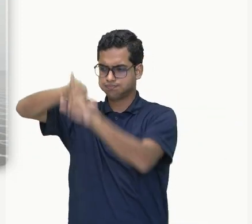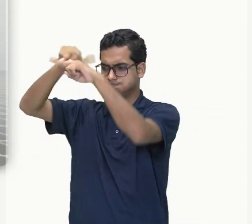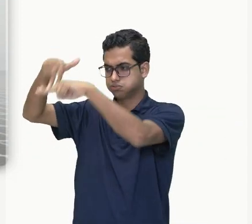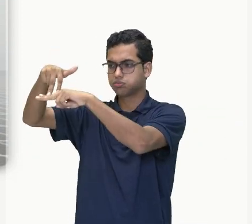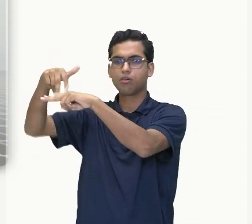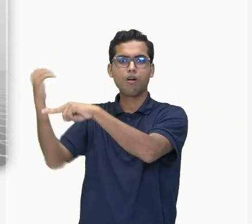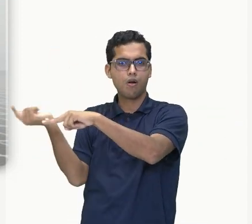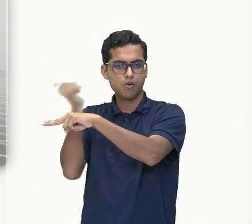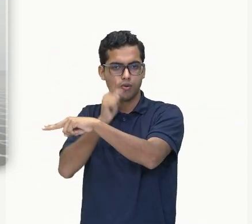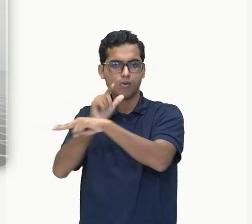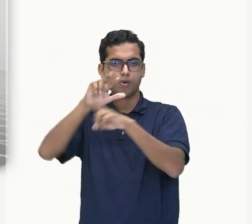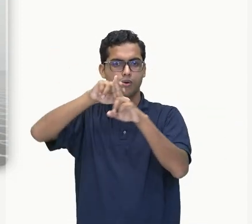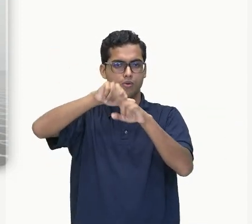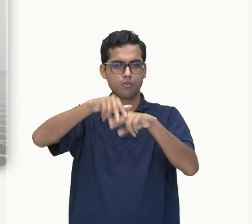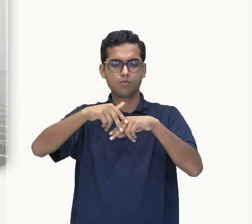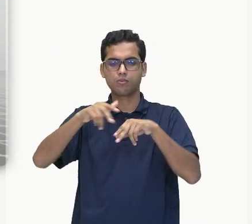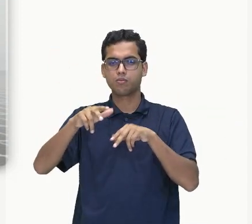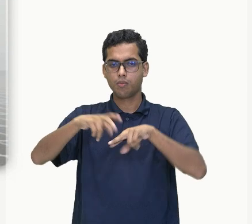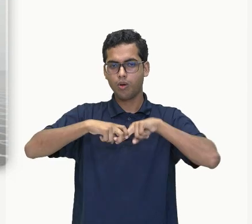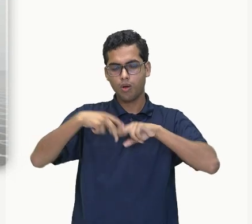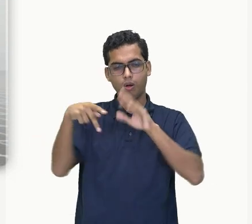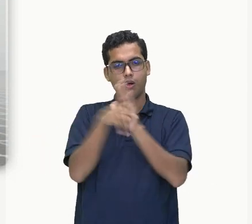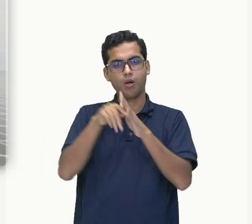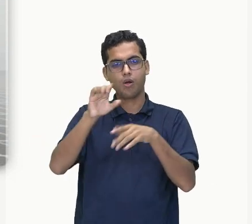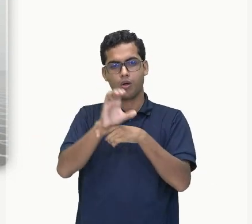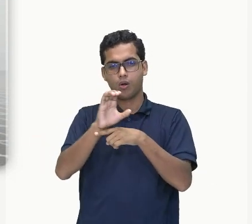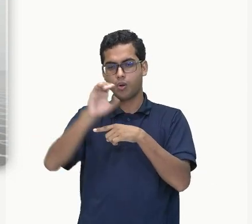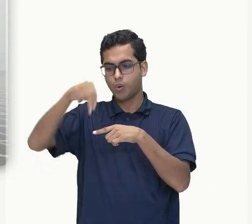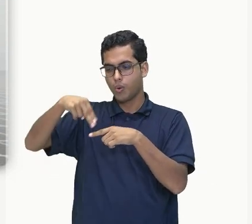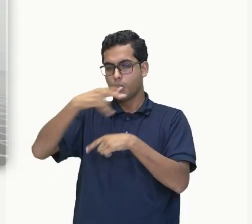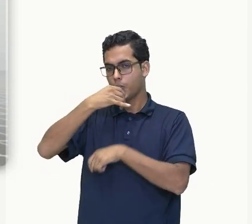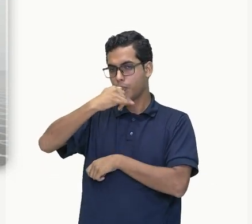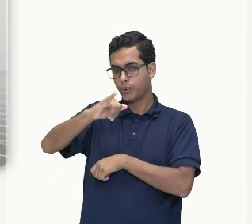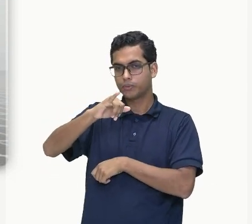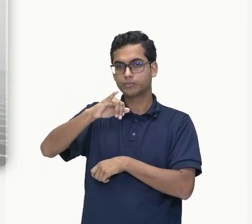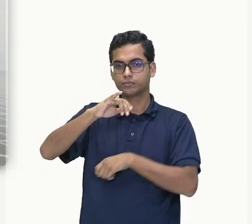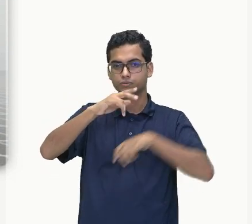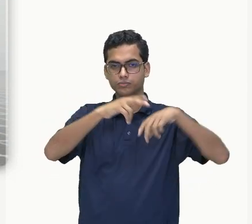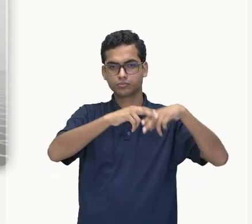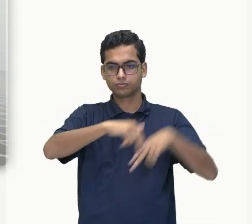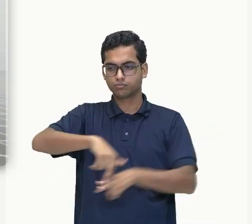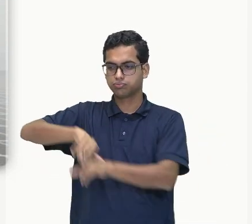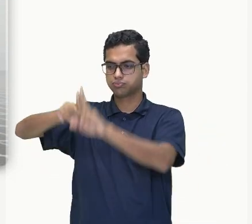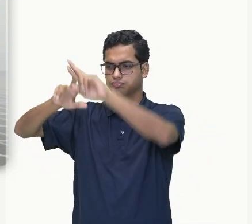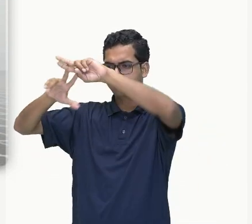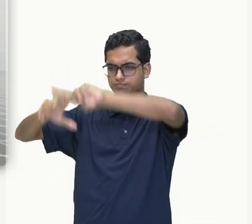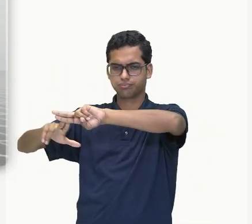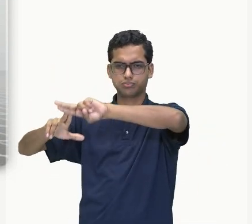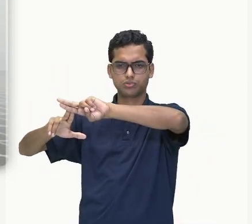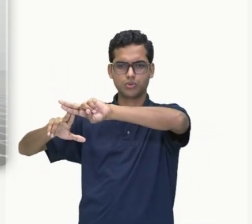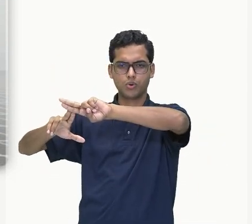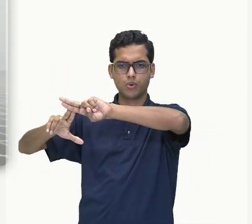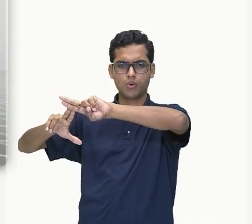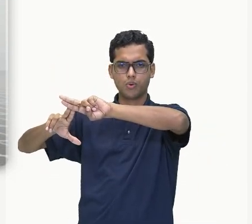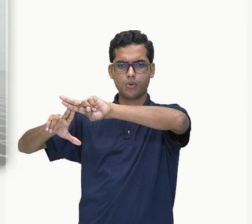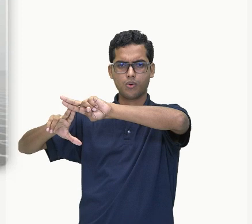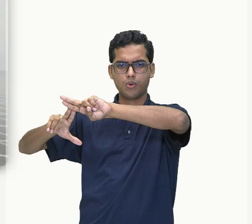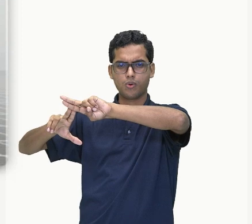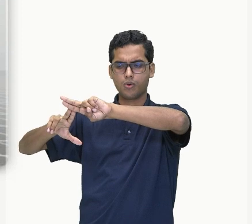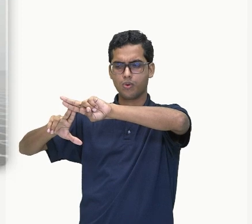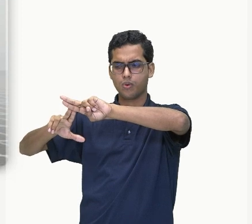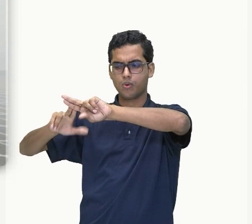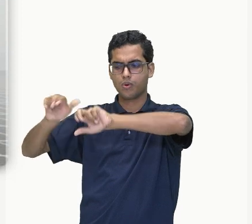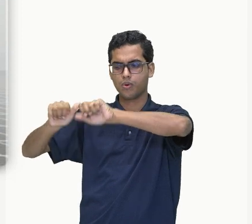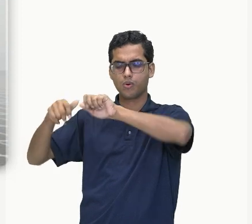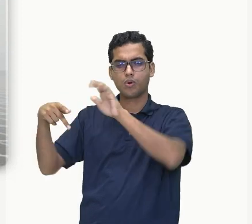essa rampa com a ajuda da energia cinética. Quando ele está lá em cima, novamente essa energia foi transformada